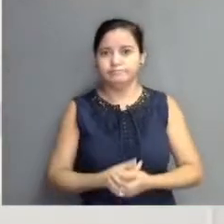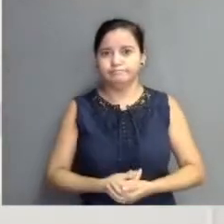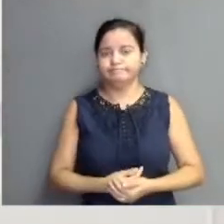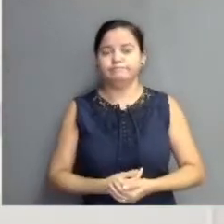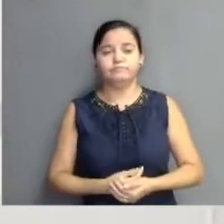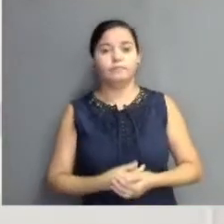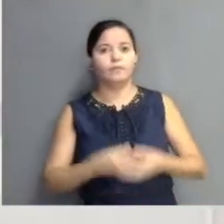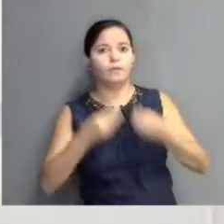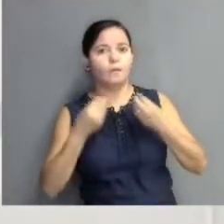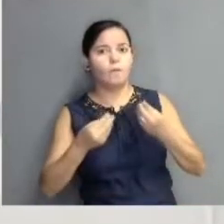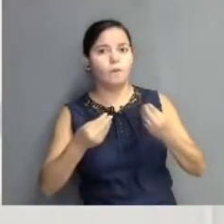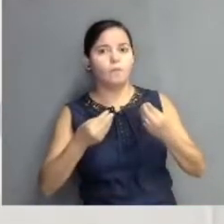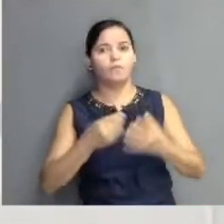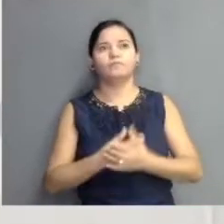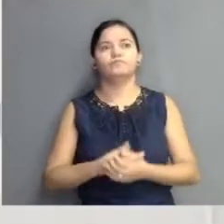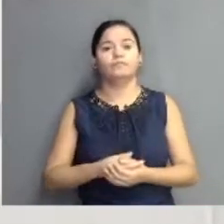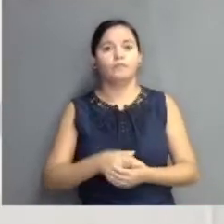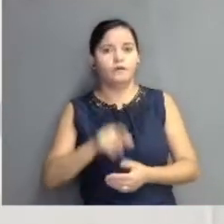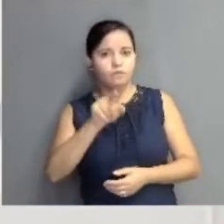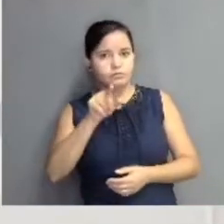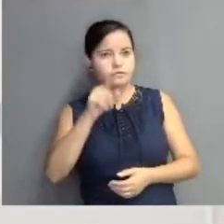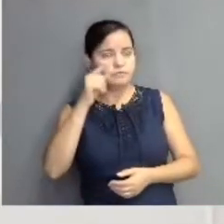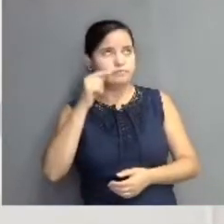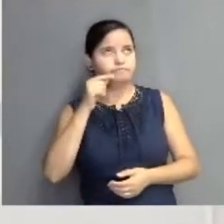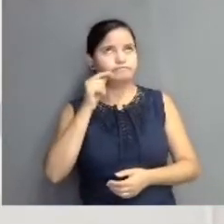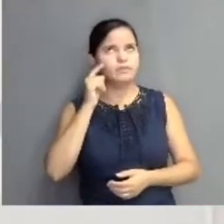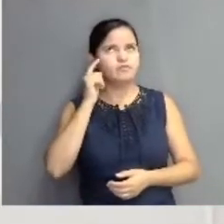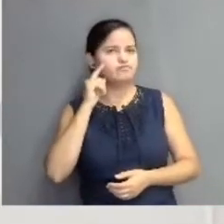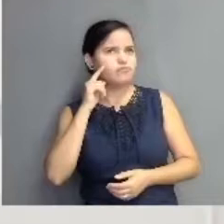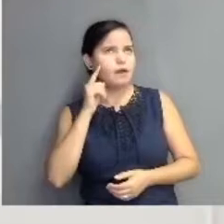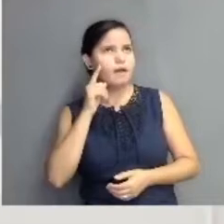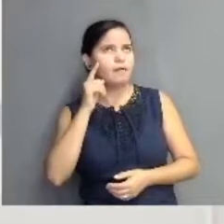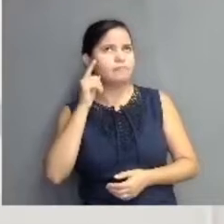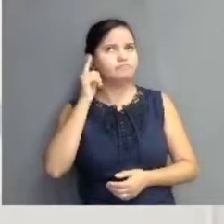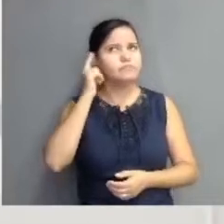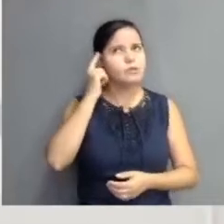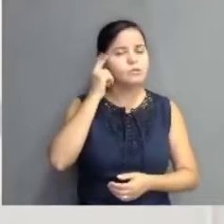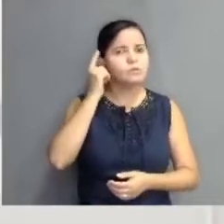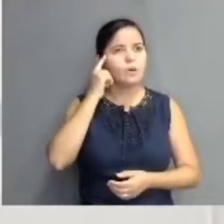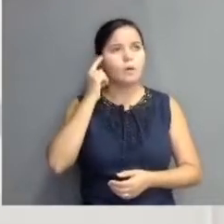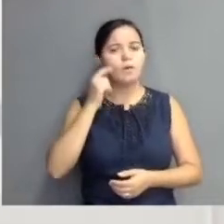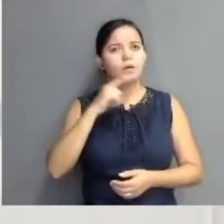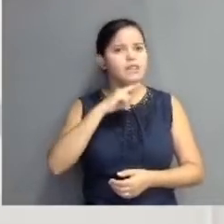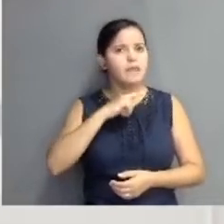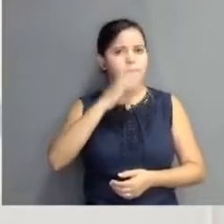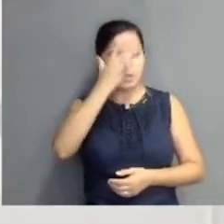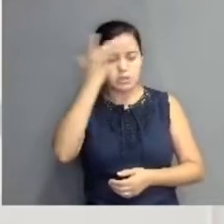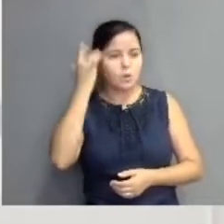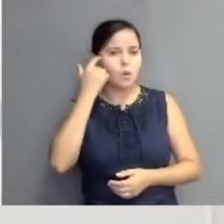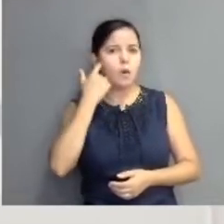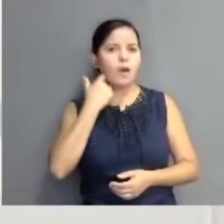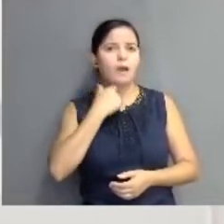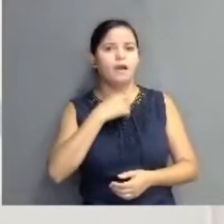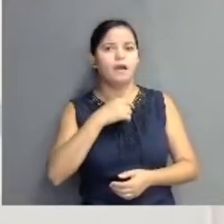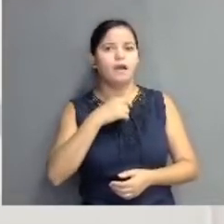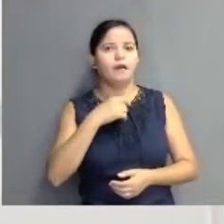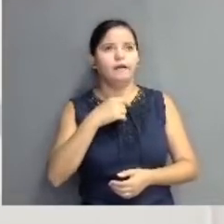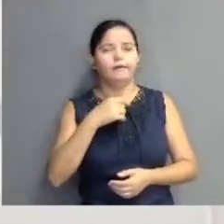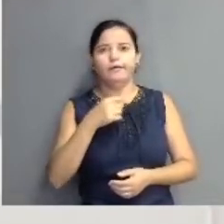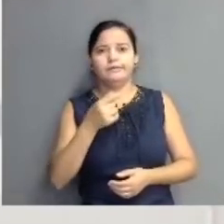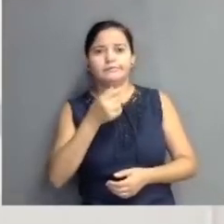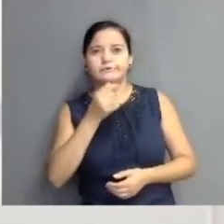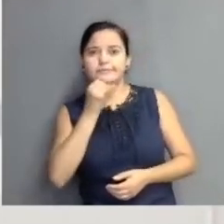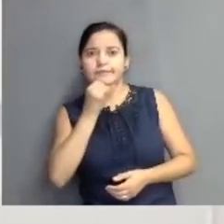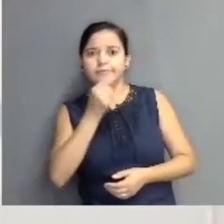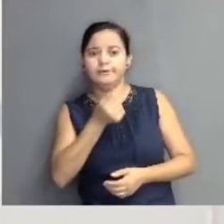aqui para vocês. Não sei se vocês já ouviram falar que tem pessoas que compram aquilo que não precisa, com o dinheiro que não tem,